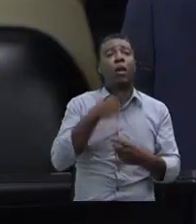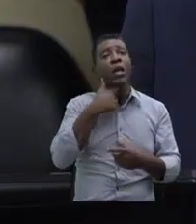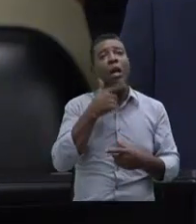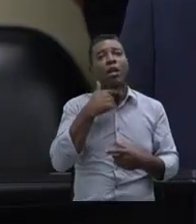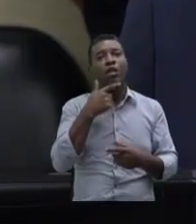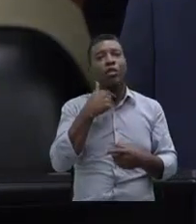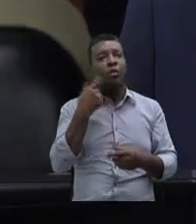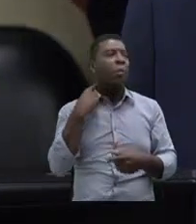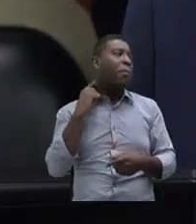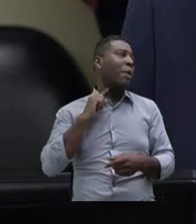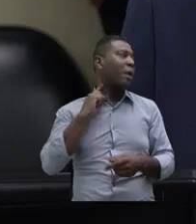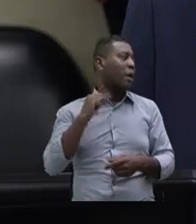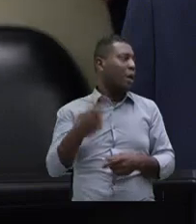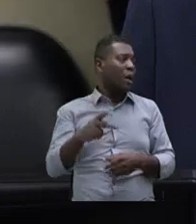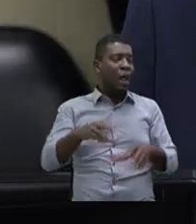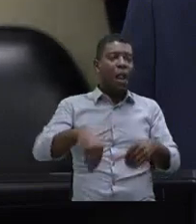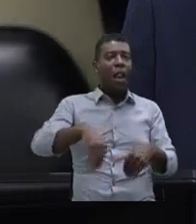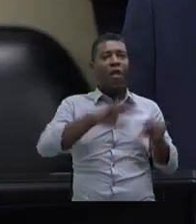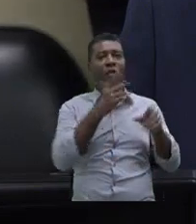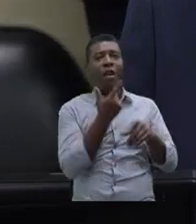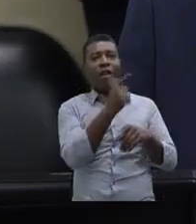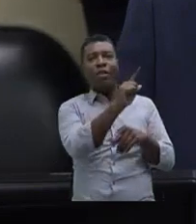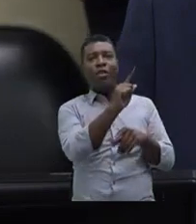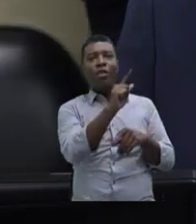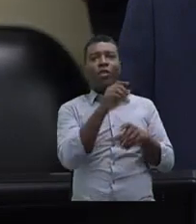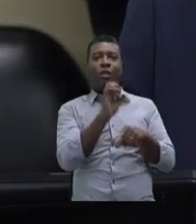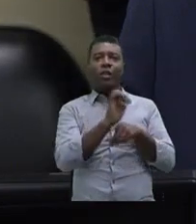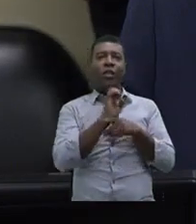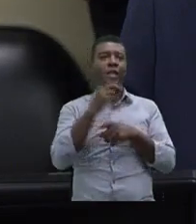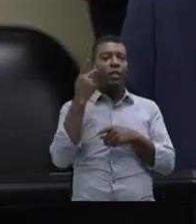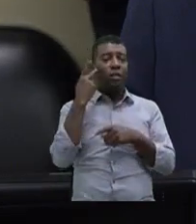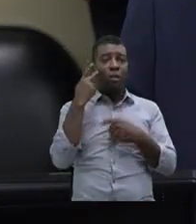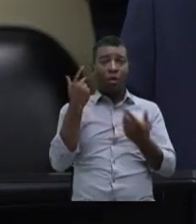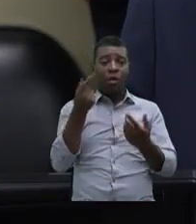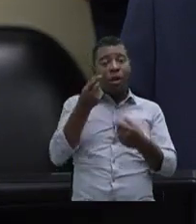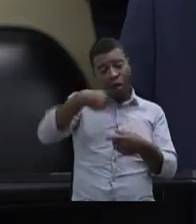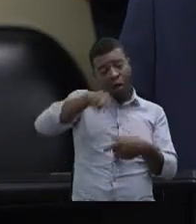Estado. E nós precisamos, a gente já tem um projeto aqui, estamos fazendo uma